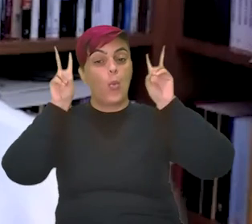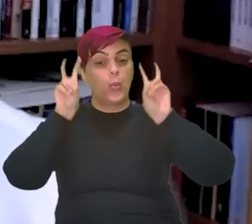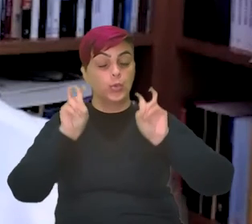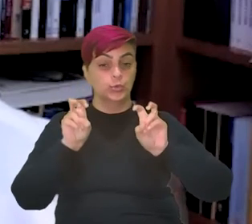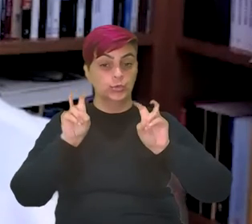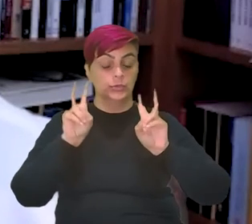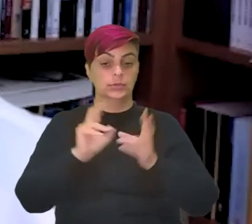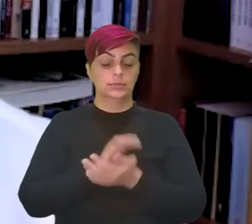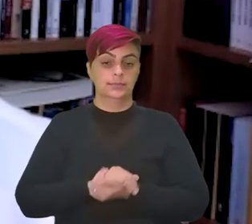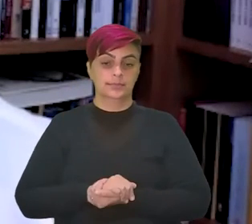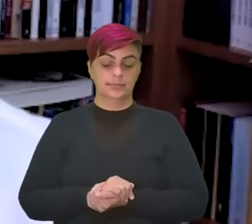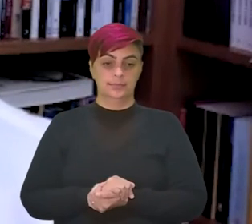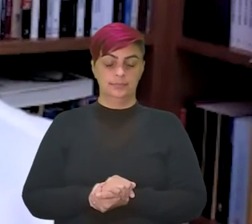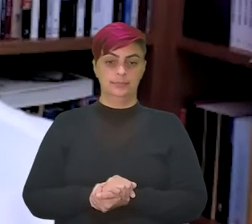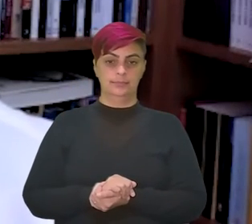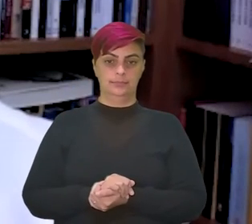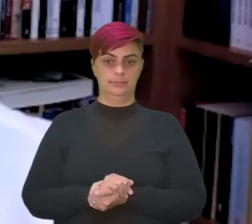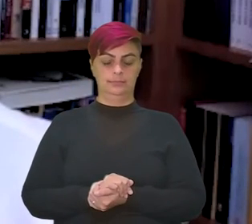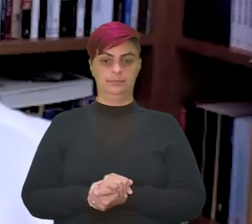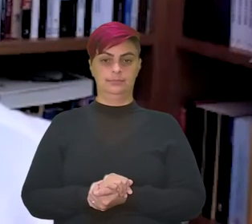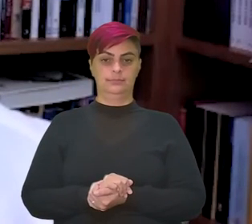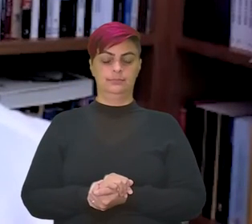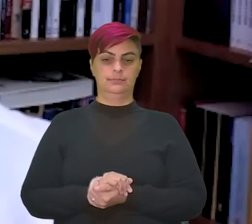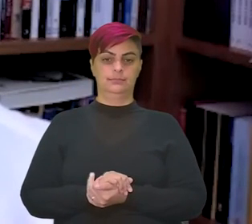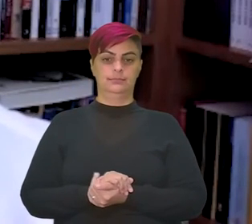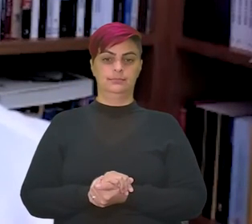cujo título é Not the Question.